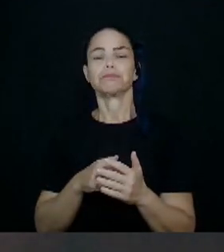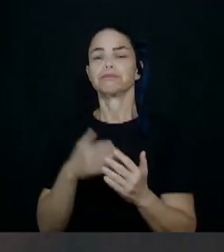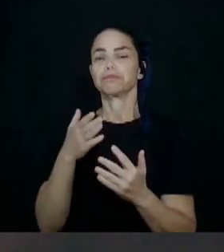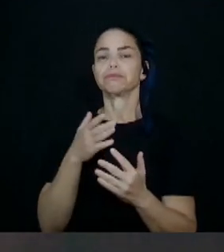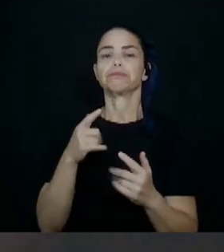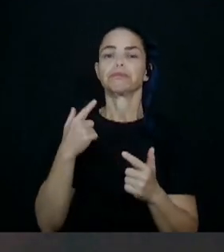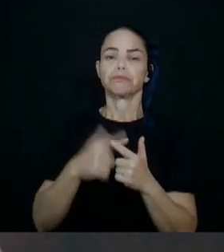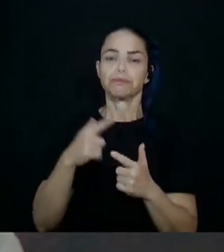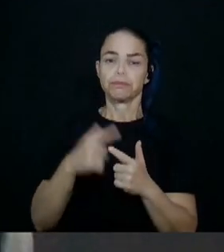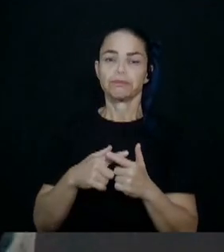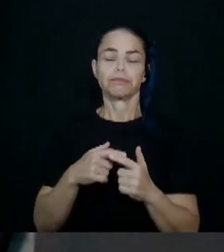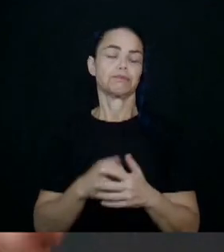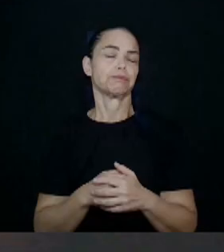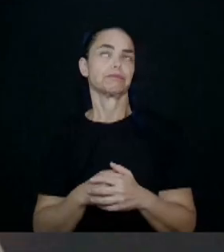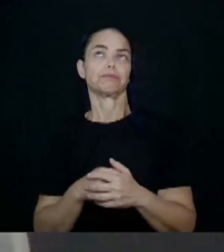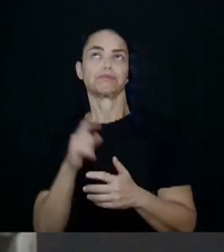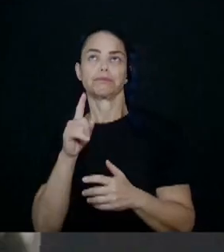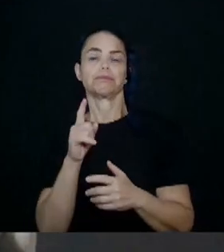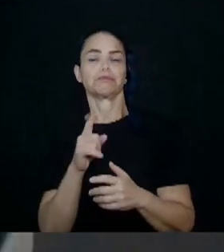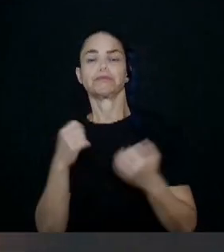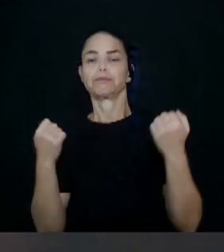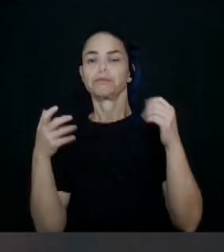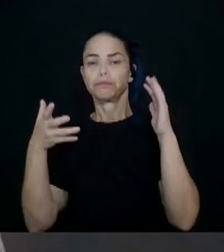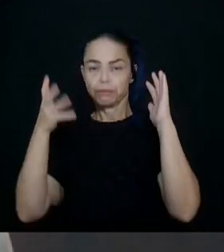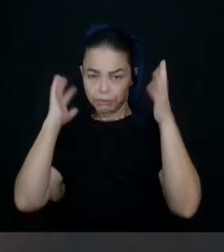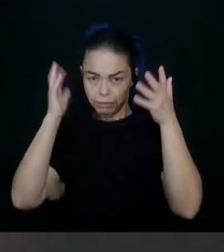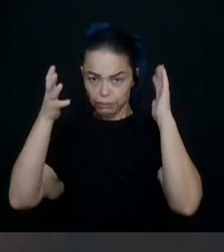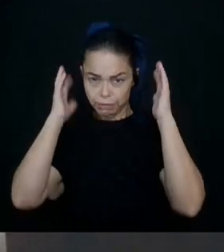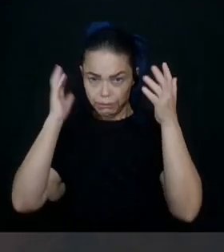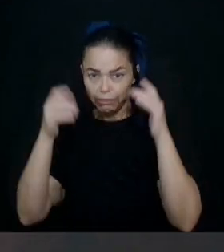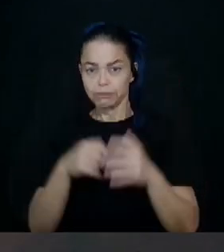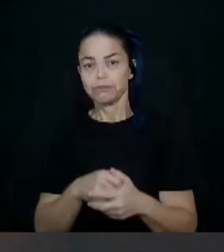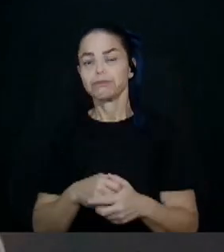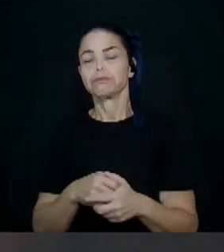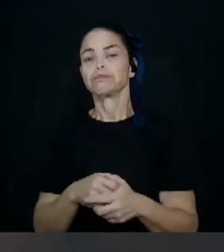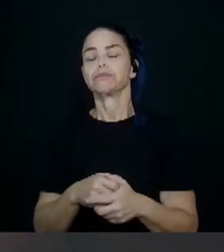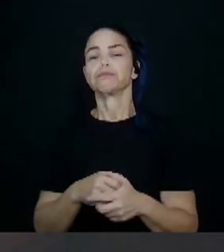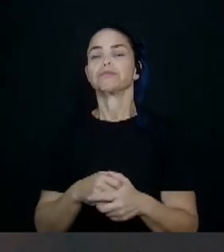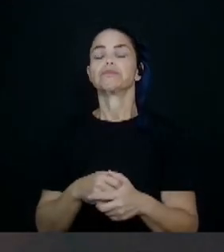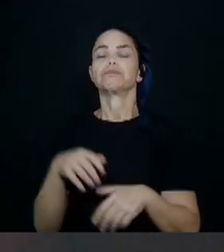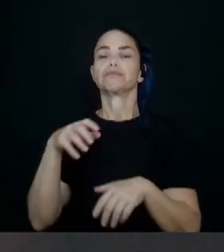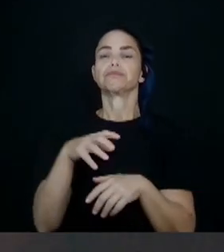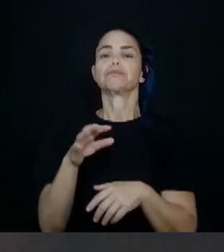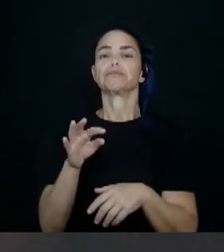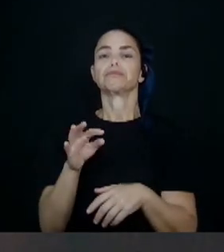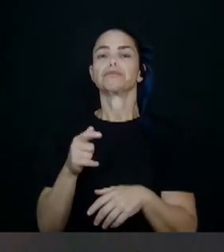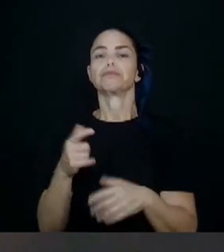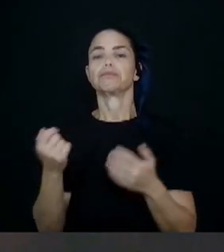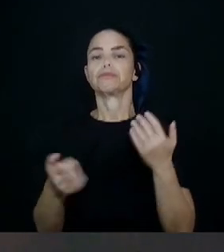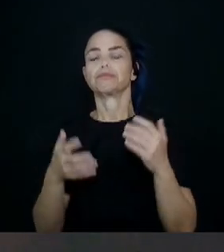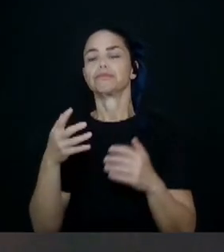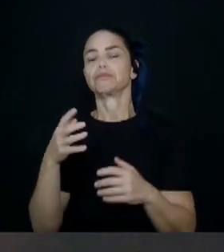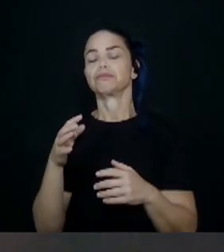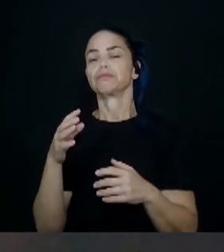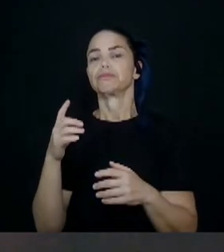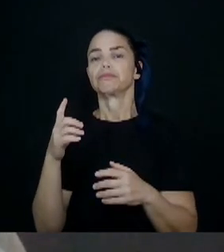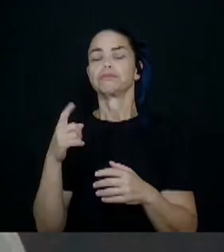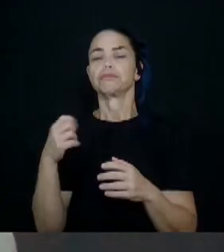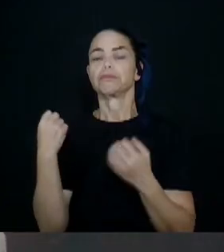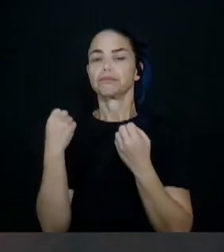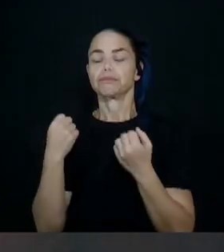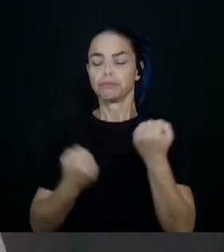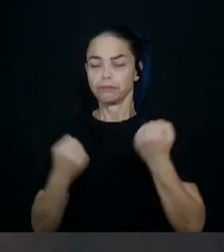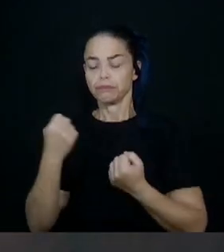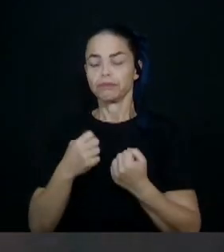assim, não é o caminhoneiro tem lá as questões do frete, não sei o quê, dirige 3, 4 dias direto, porque senão não